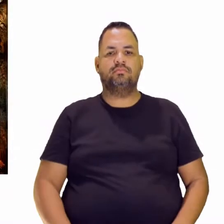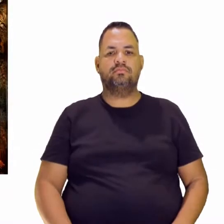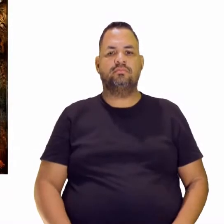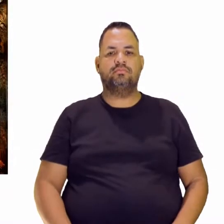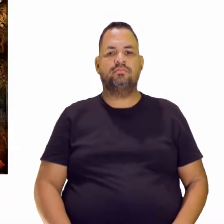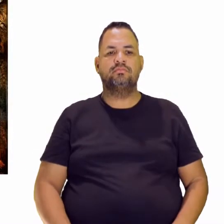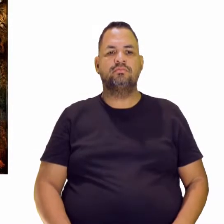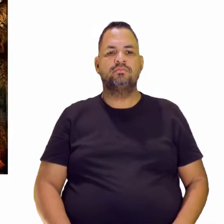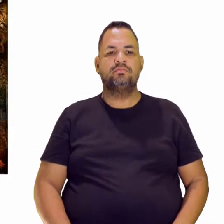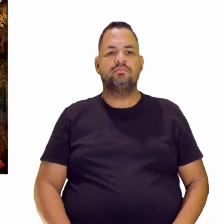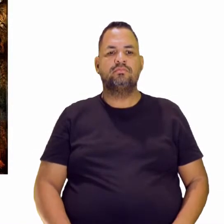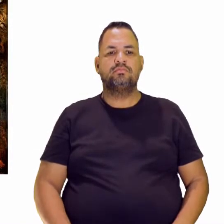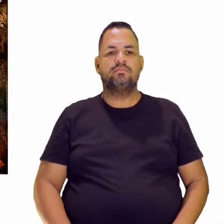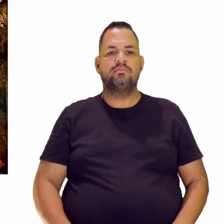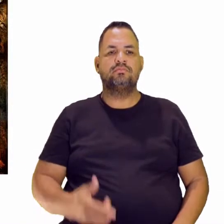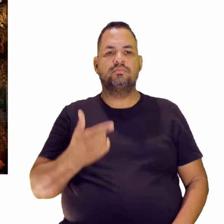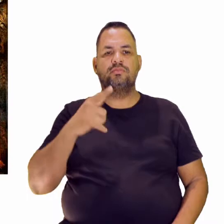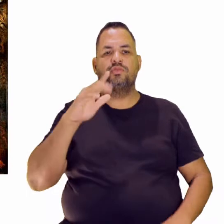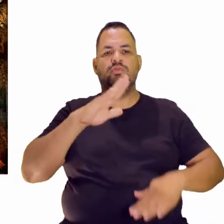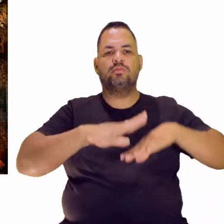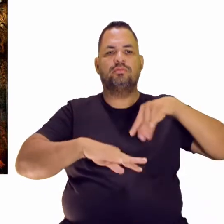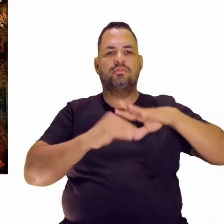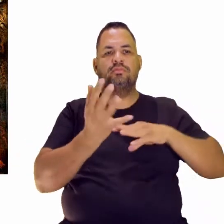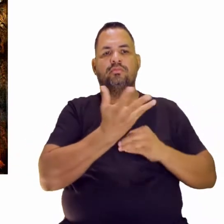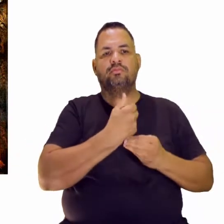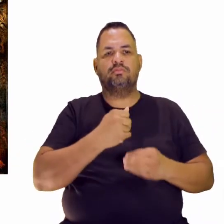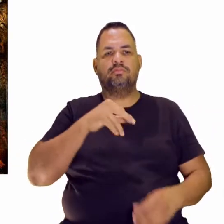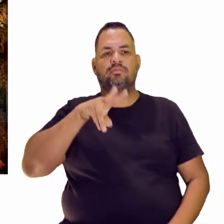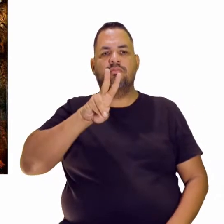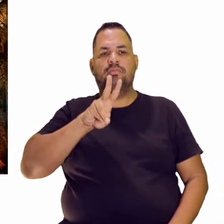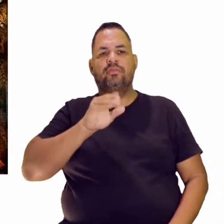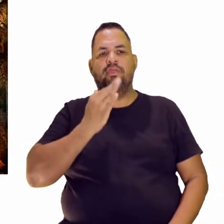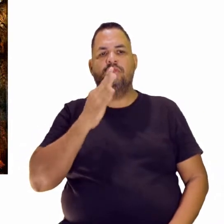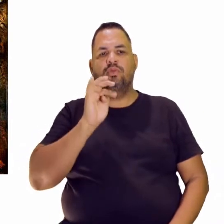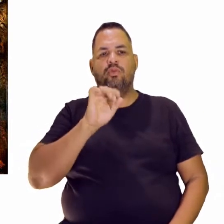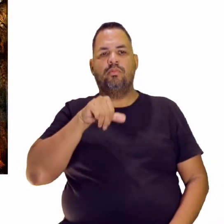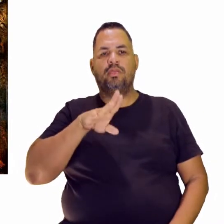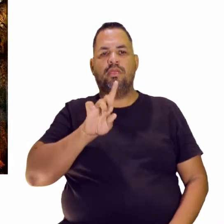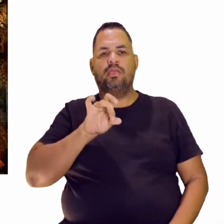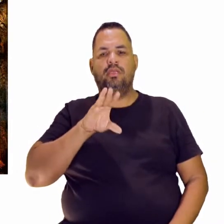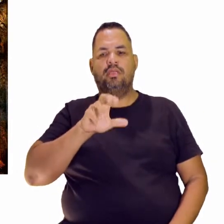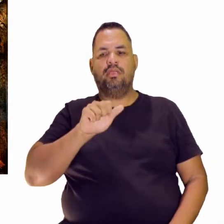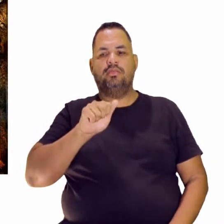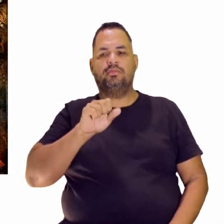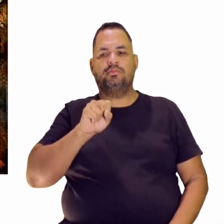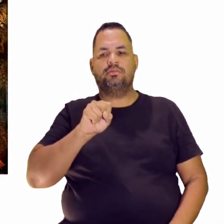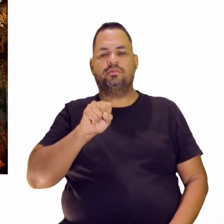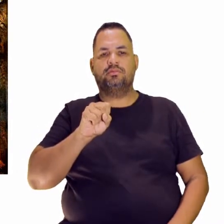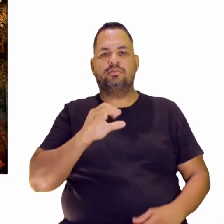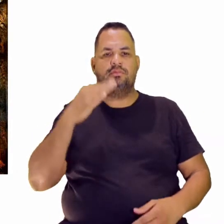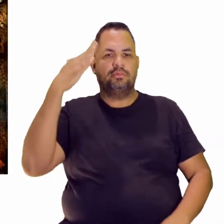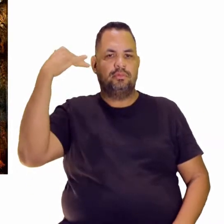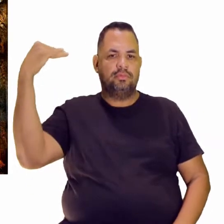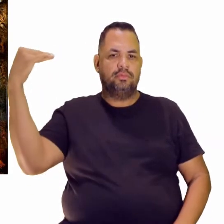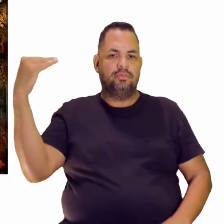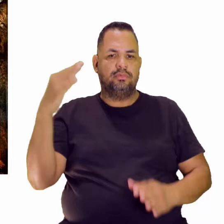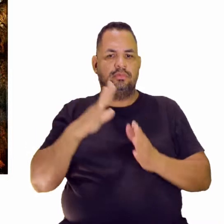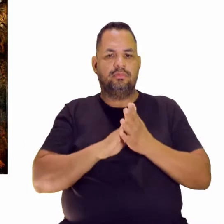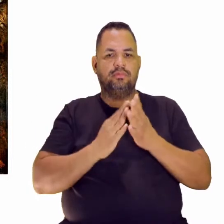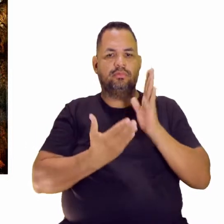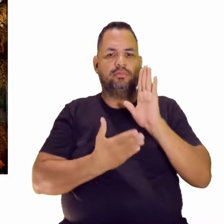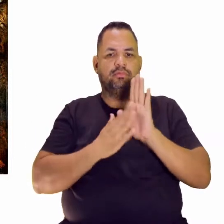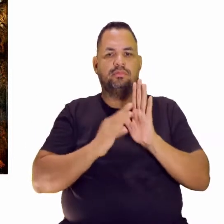Um outro artista, o Vitor Meirelles, né, ficou famoso ao procurar